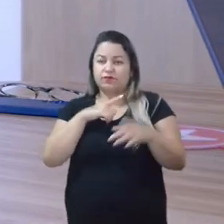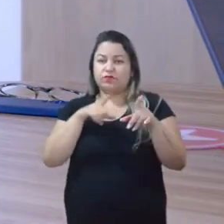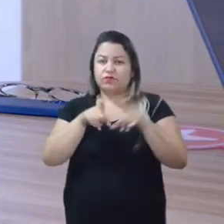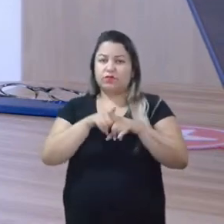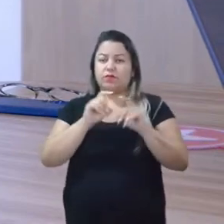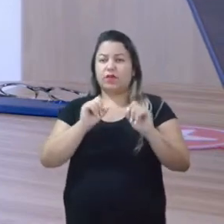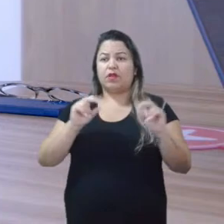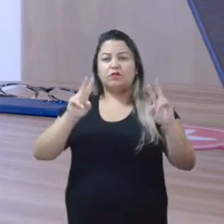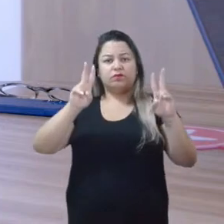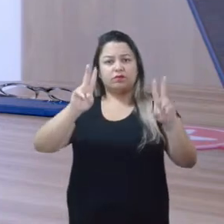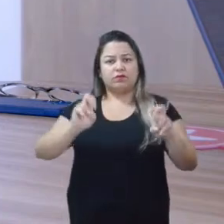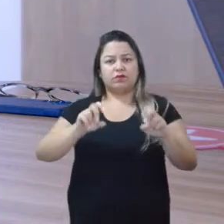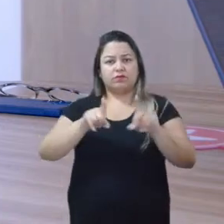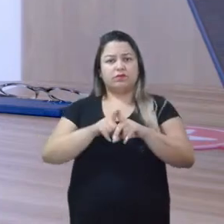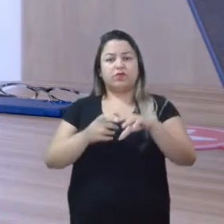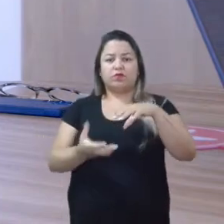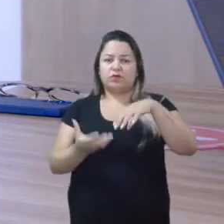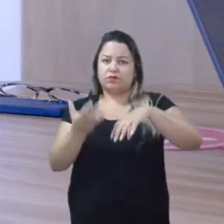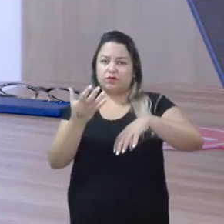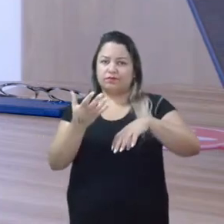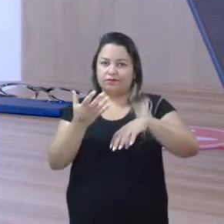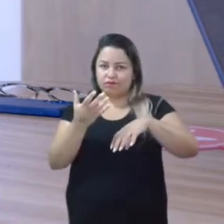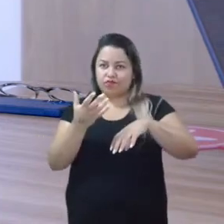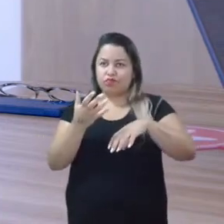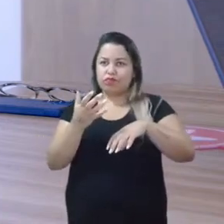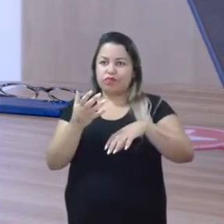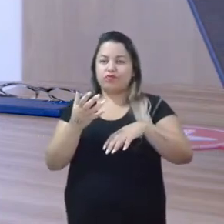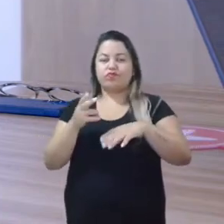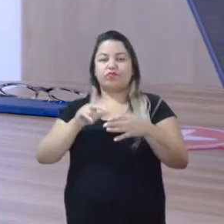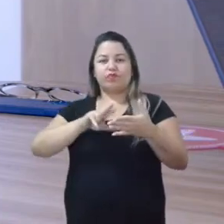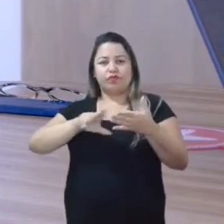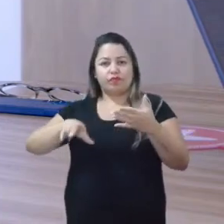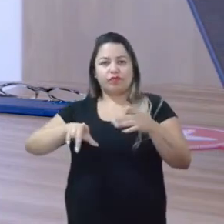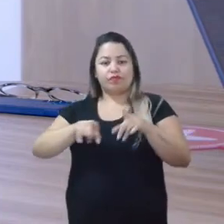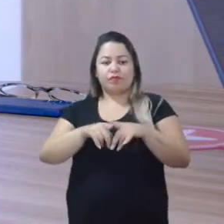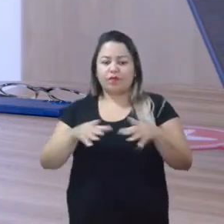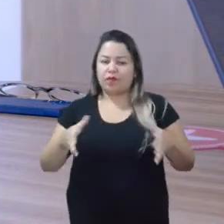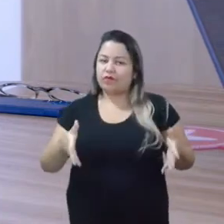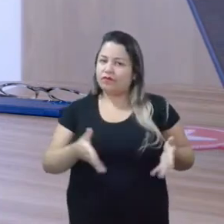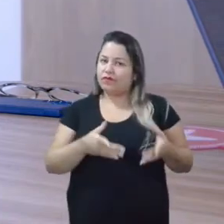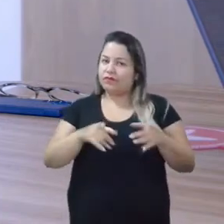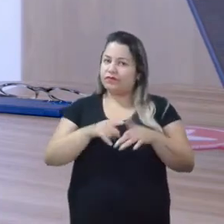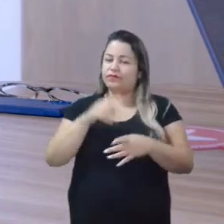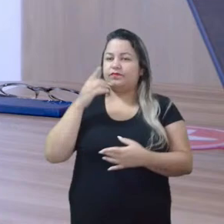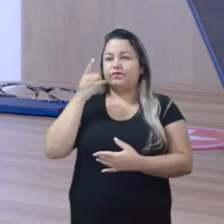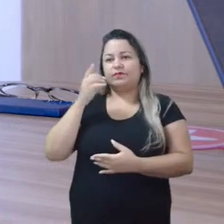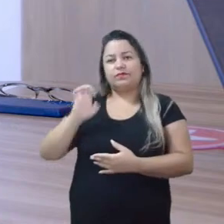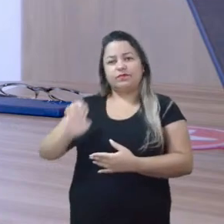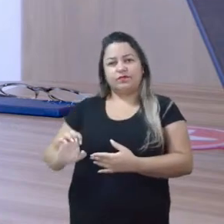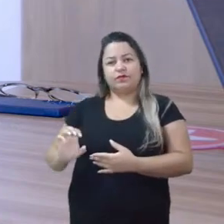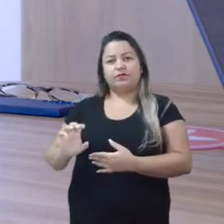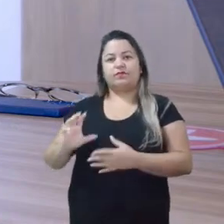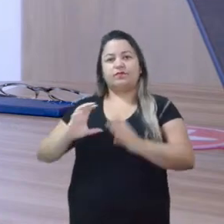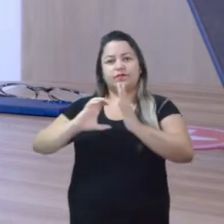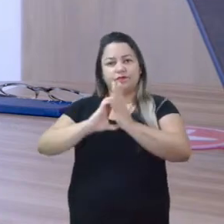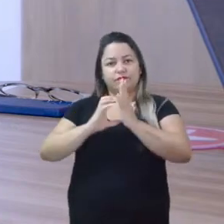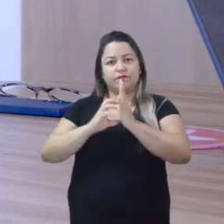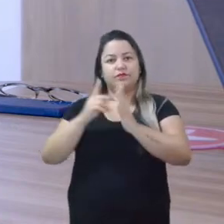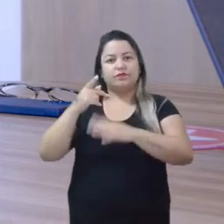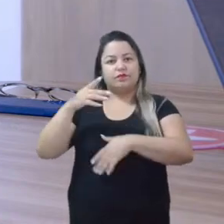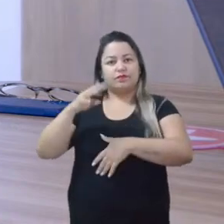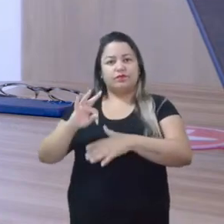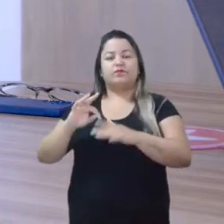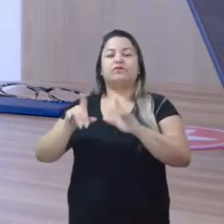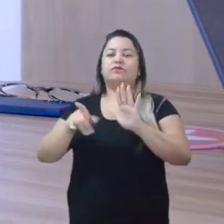passa no Congresso. A gente vê no Congresso uma série de iniciativas, muitos parlamentares da esquerda, muitos parlamentares do PT têm propostas normativas